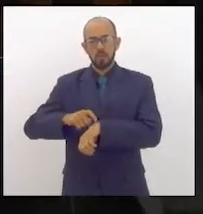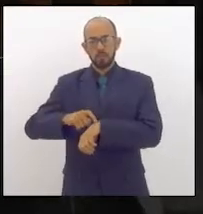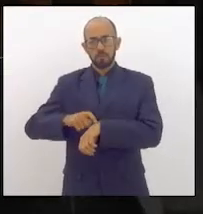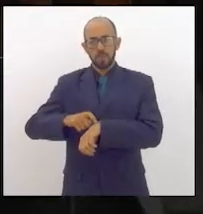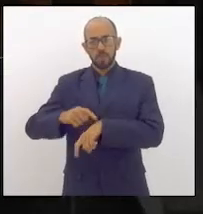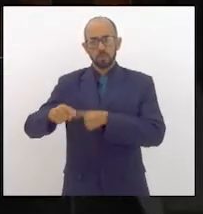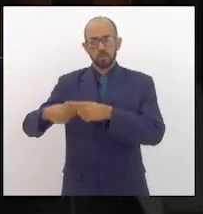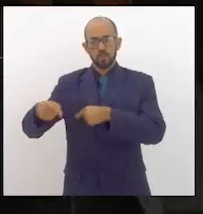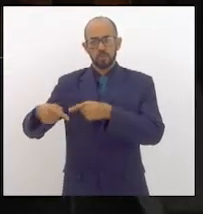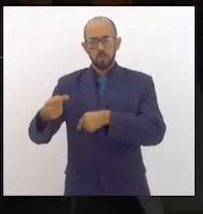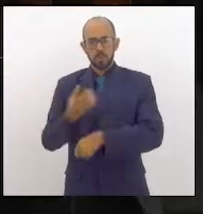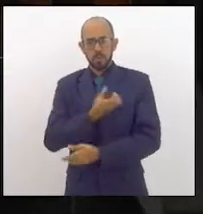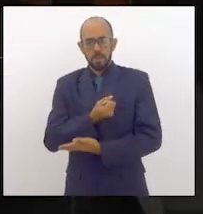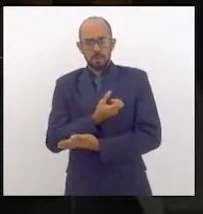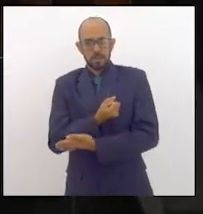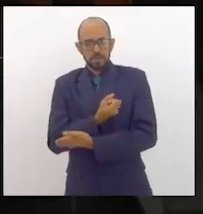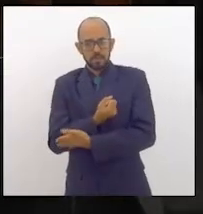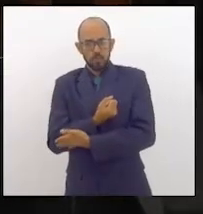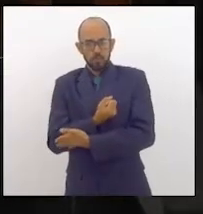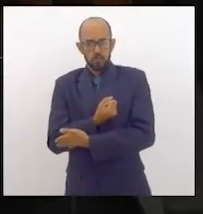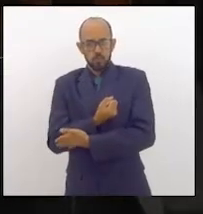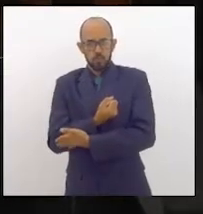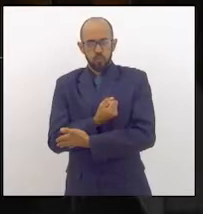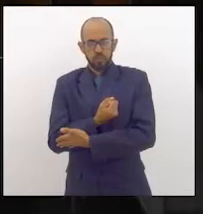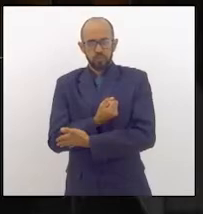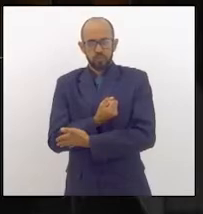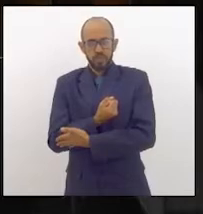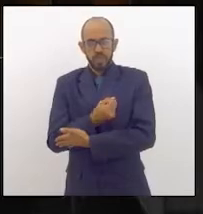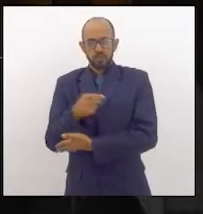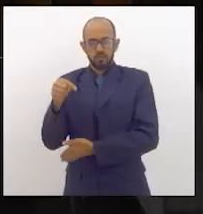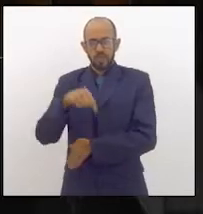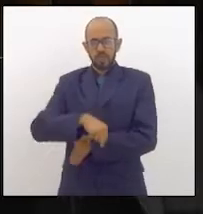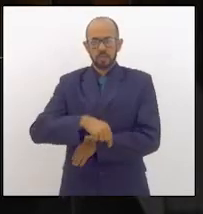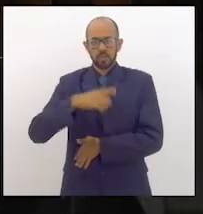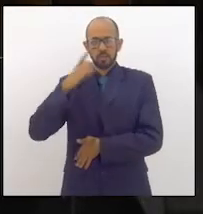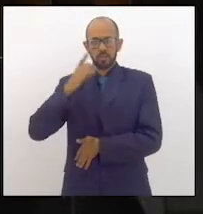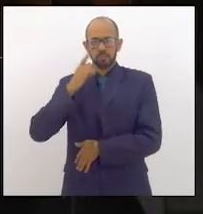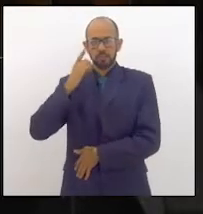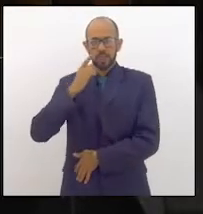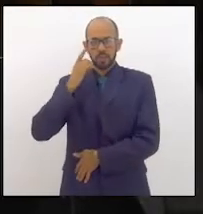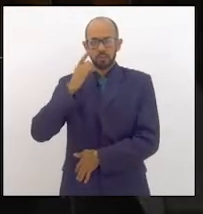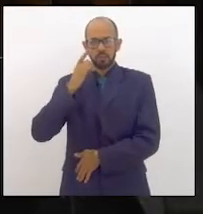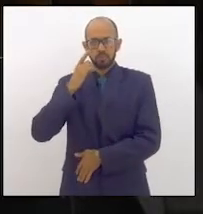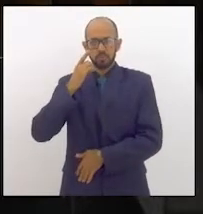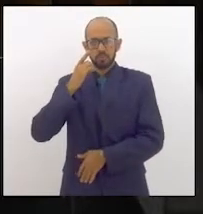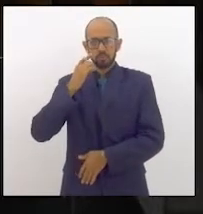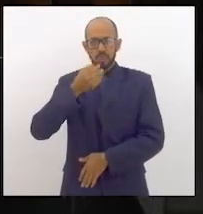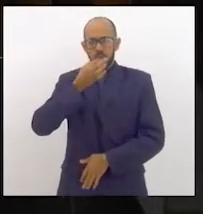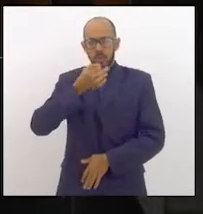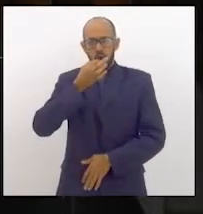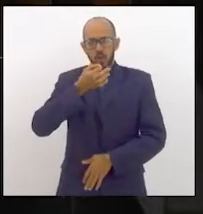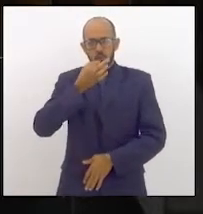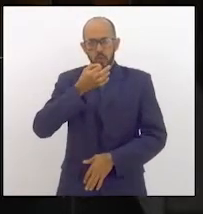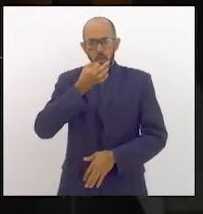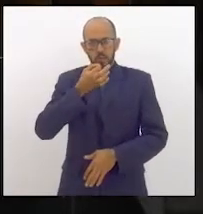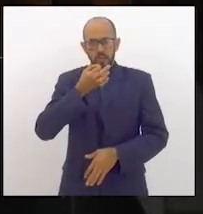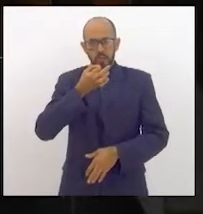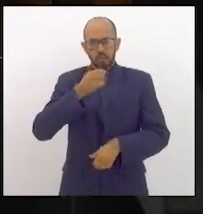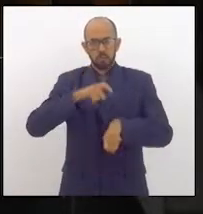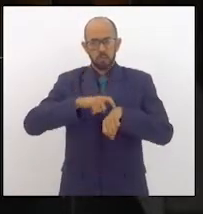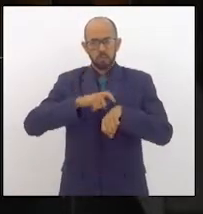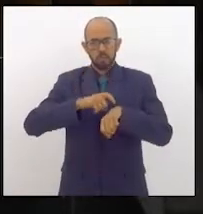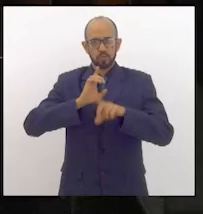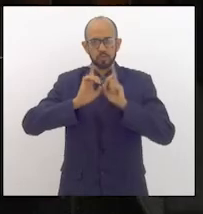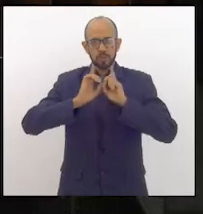pós-parto E aí vem o deputado aqui nessa casa tem algum microfone no momento a gente tem que fazer um